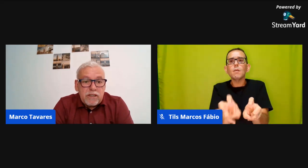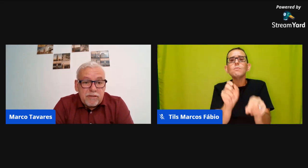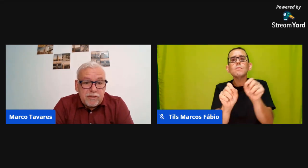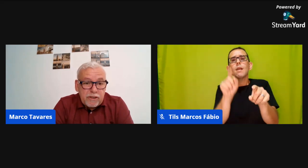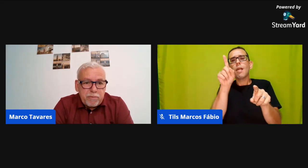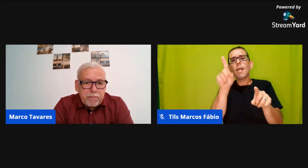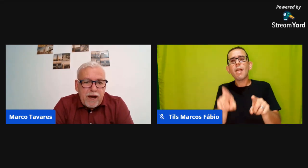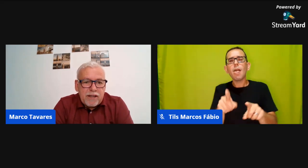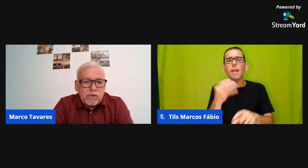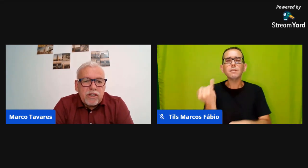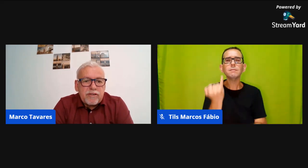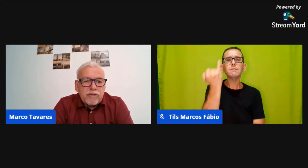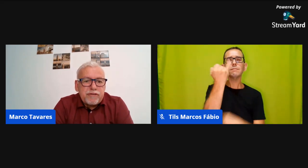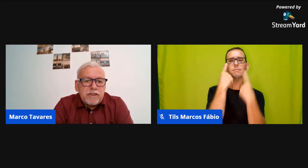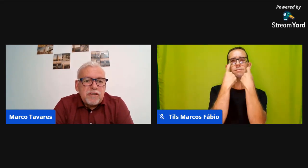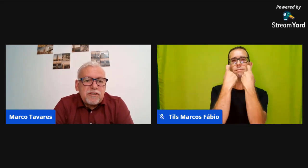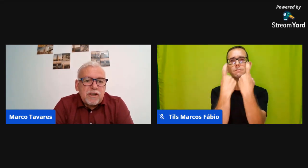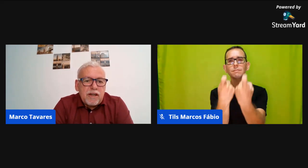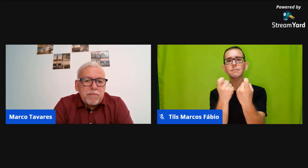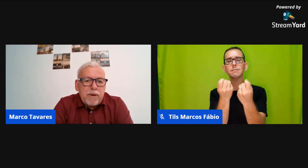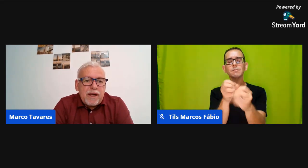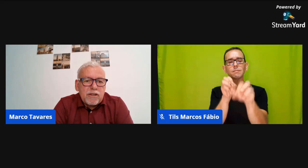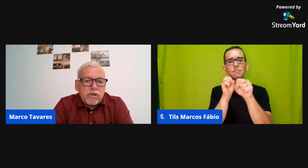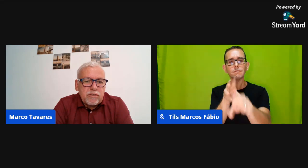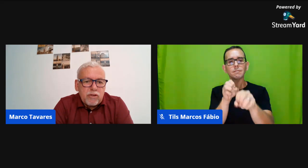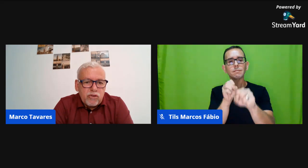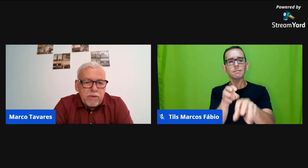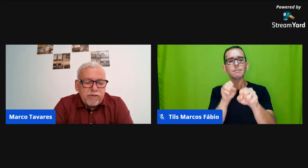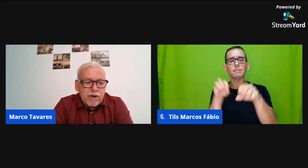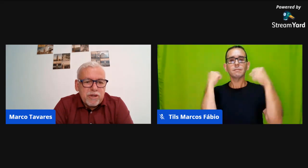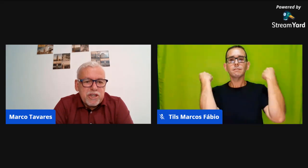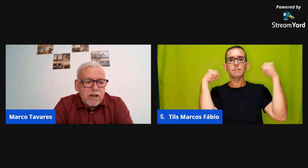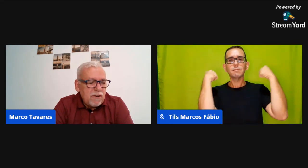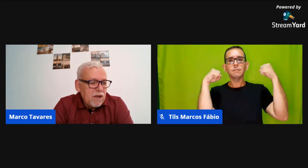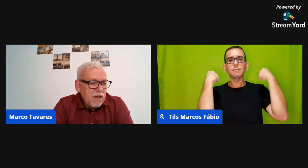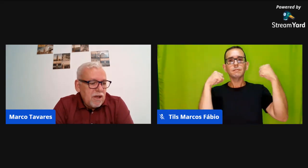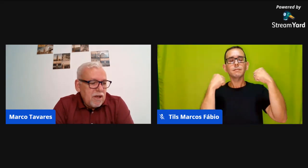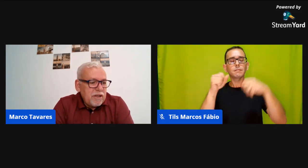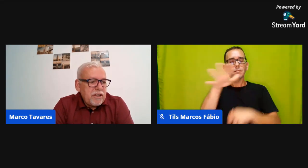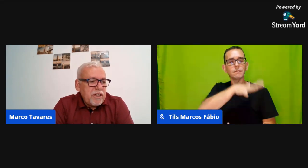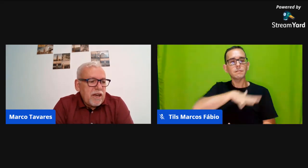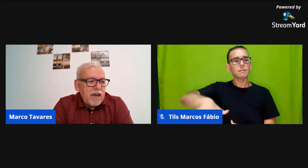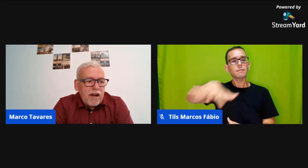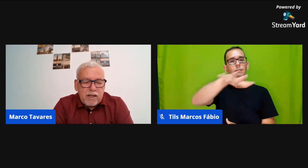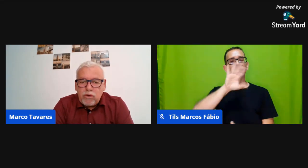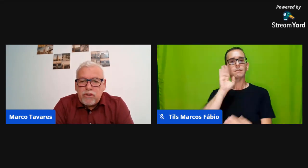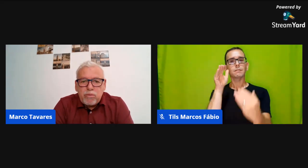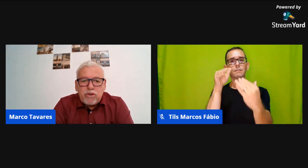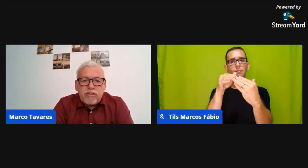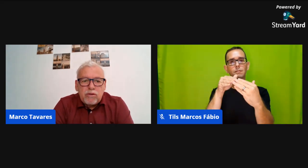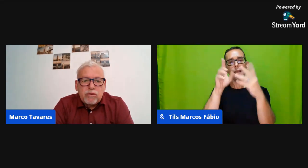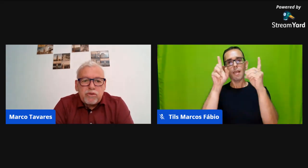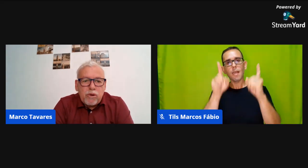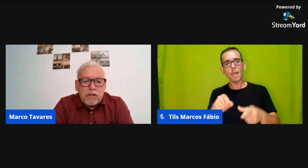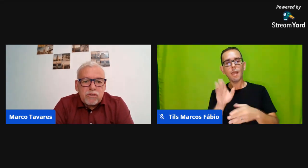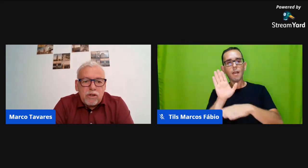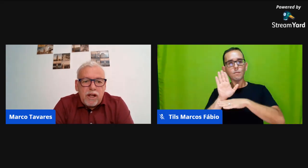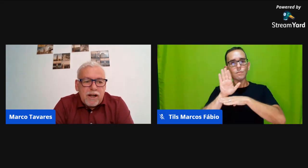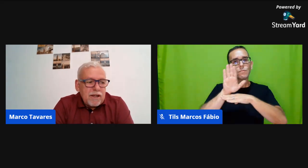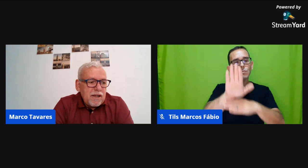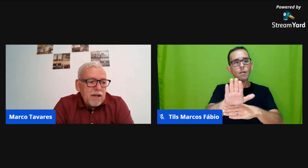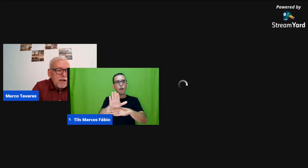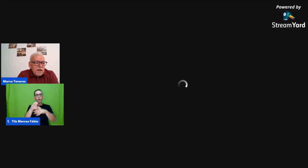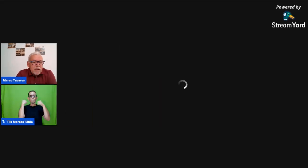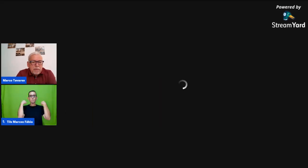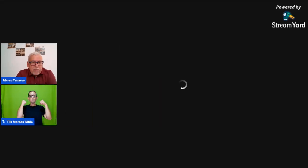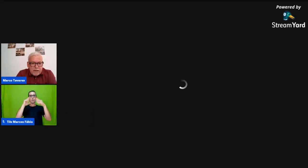muito interessante para a educação física e para a educação de uma forma geral, que é a contribuição do esporte